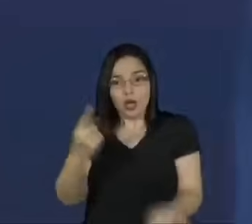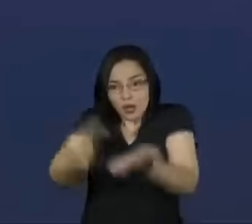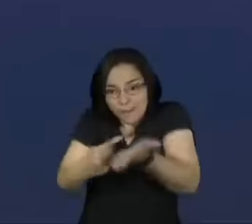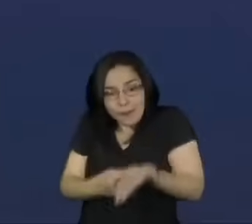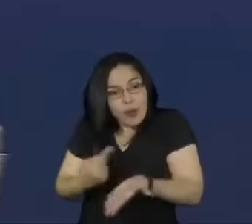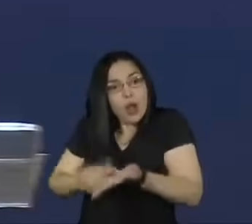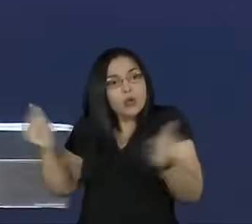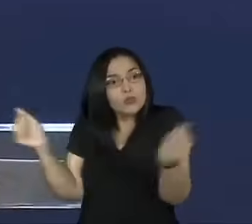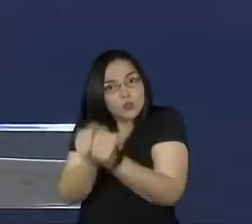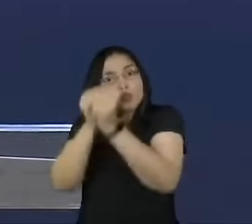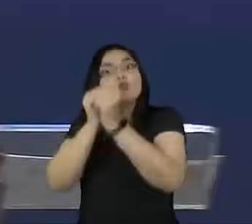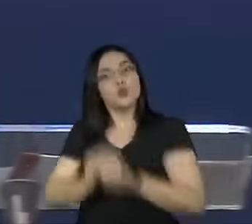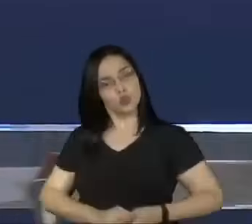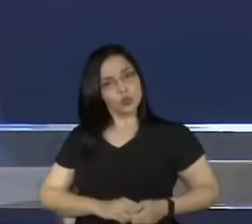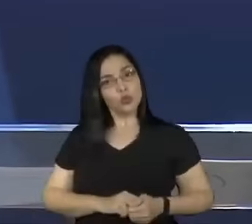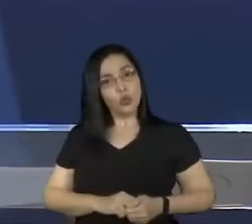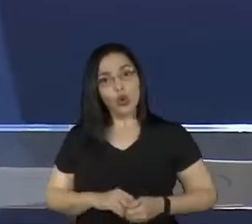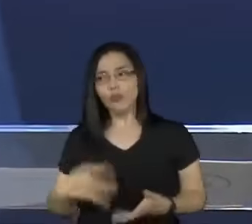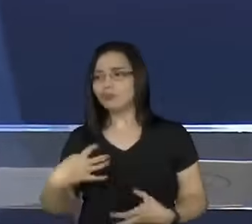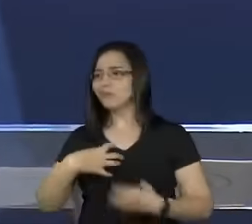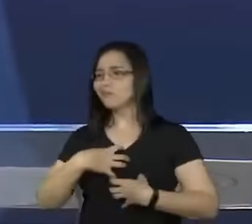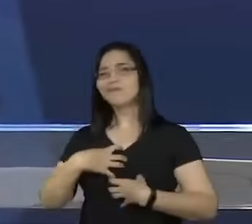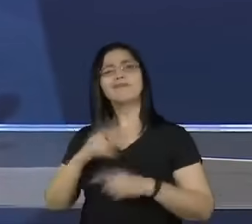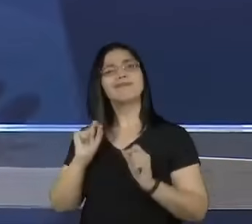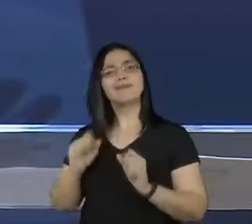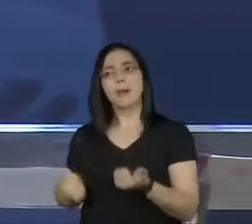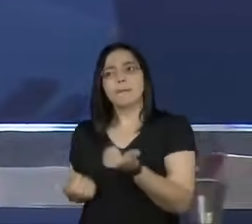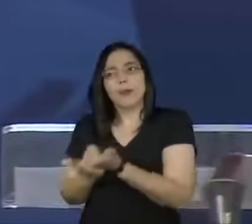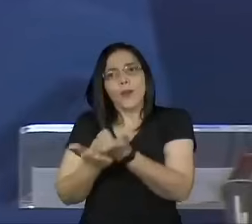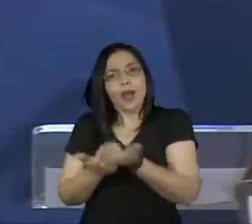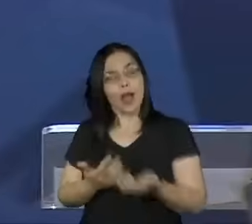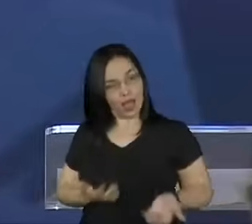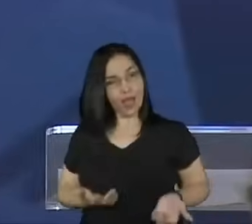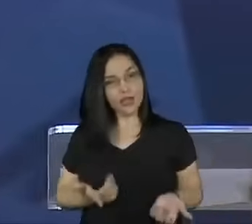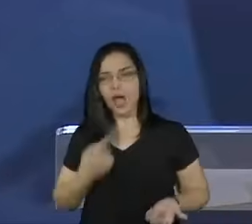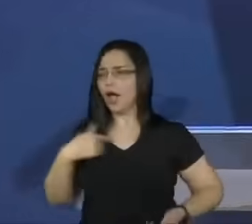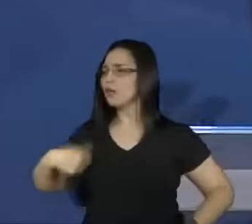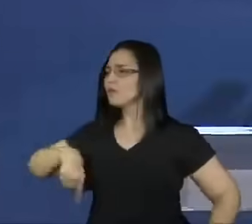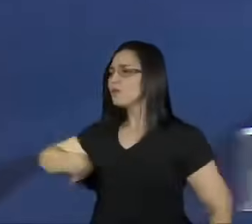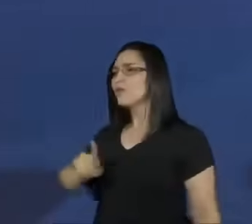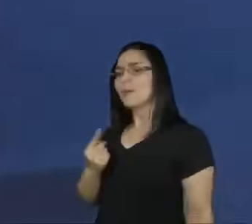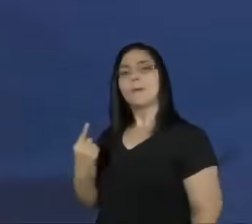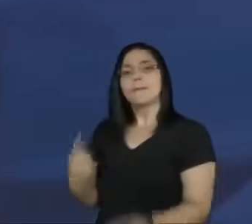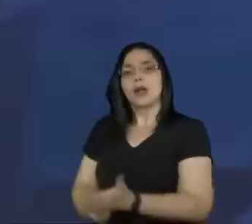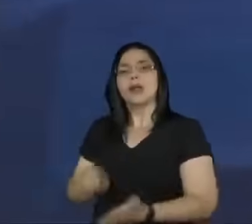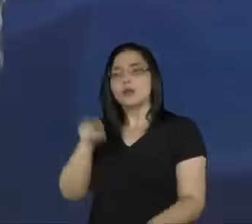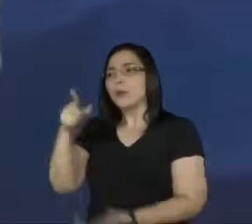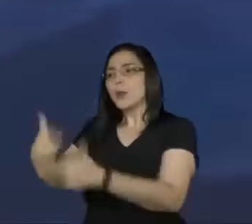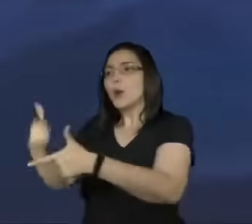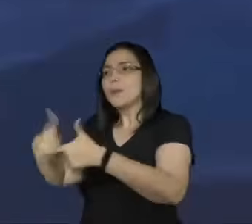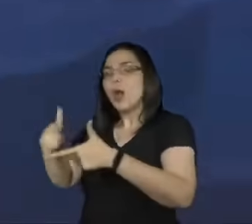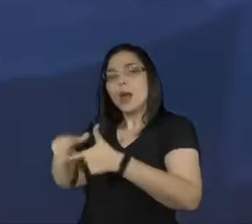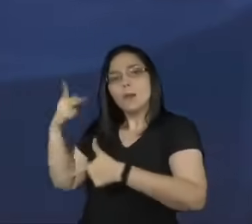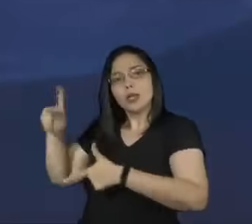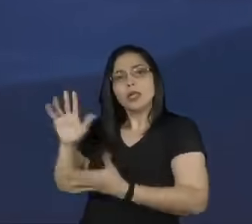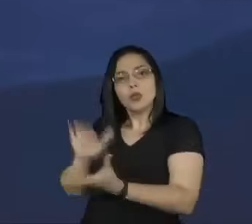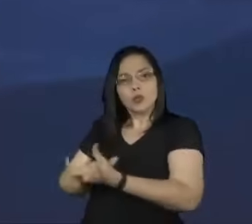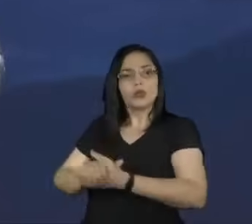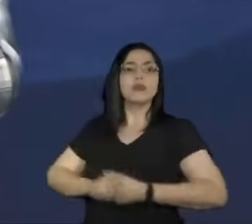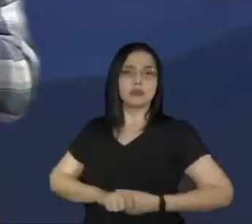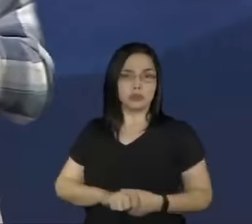a pessoa a pessoa se sente apoiada eu vou fazer uma campanha por esse problema que você tá aí conjugal aí com teu